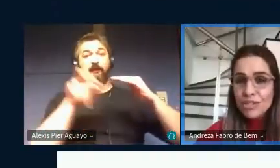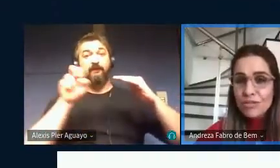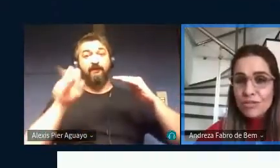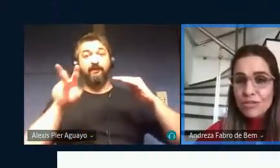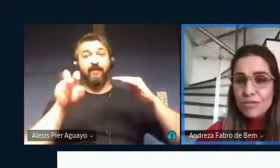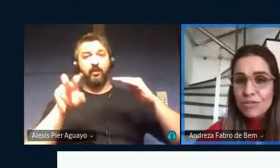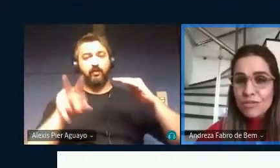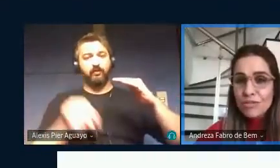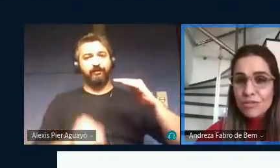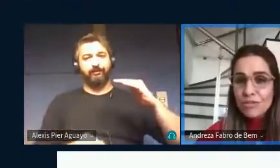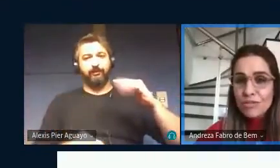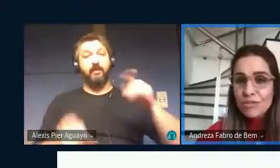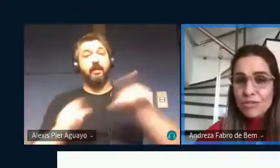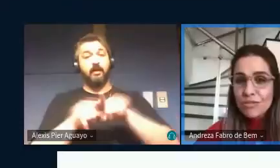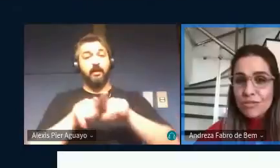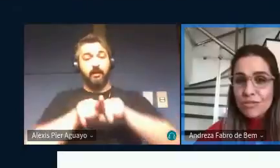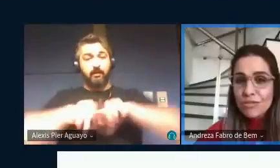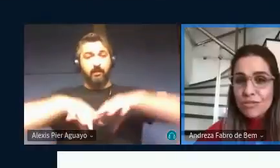nos indivíduos.